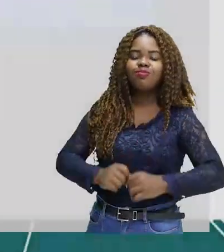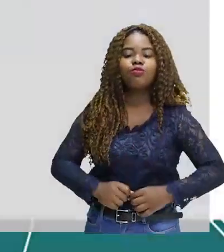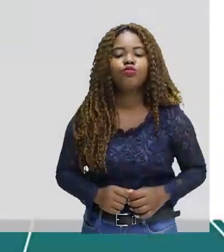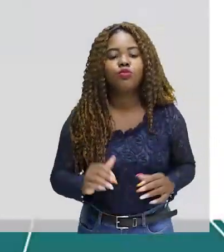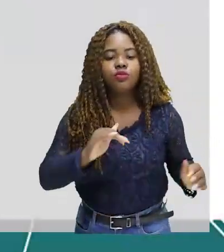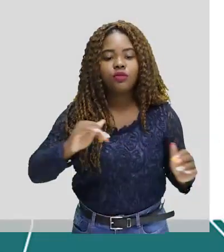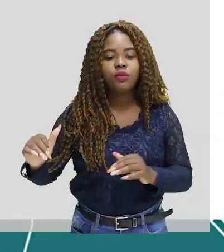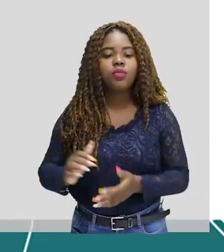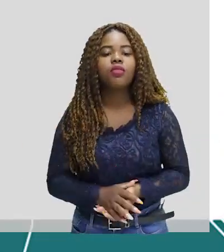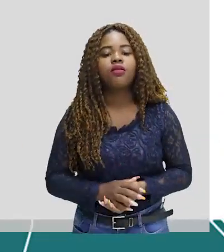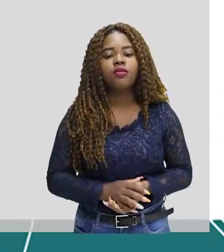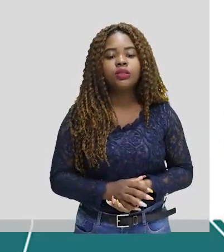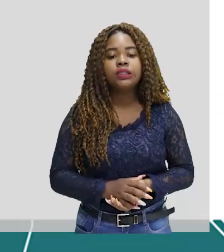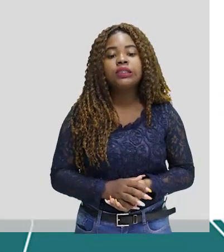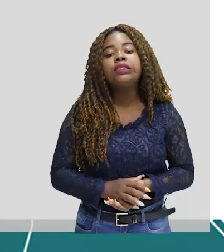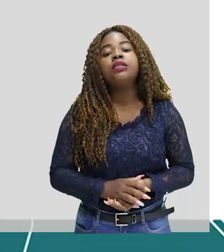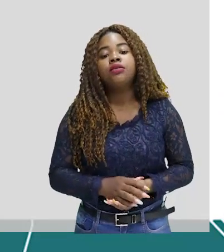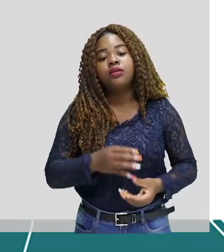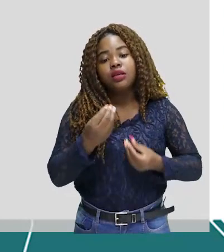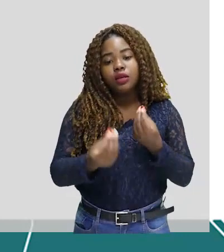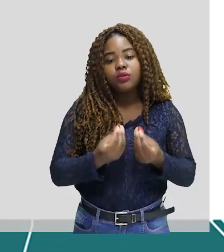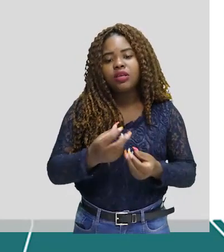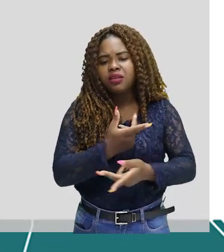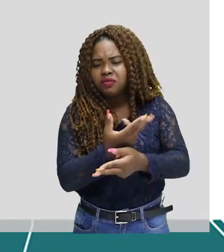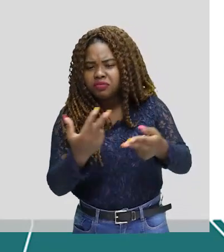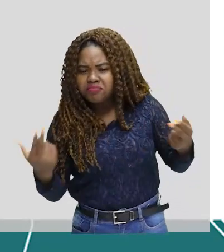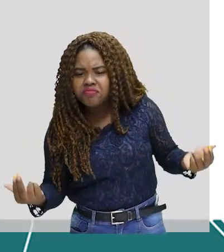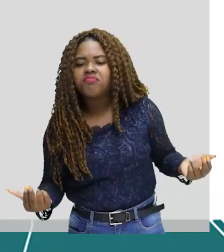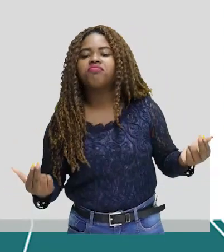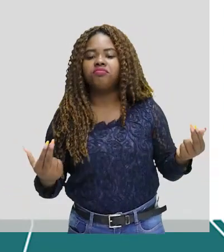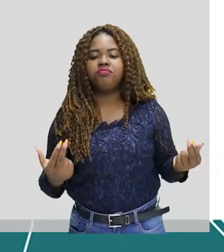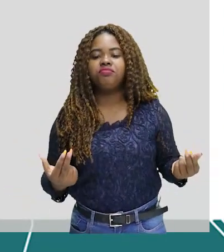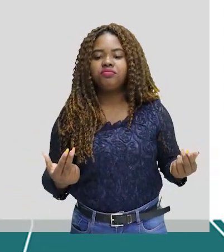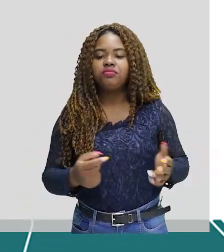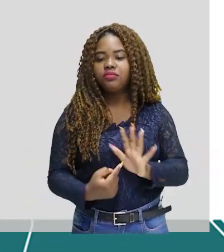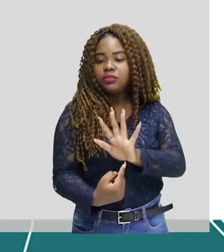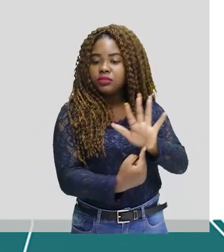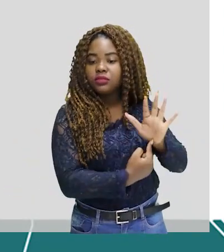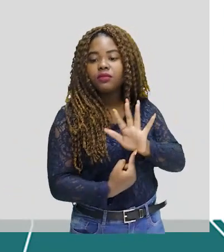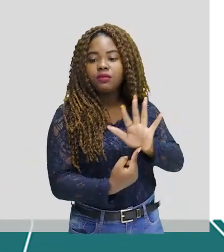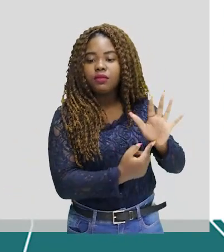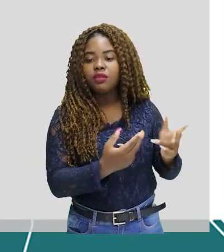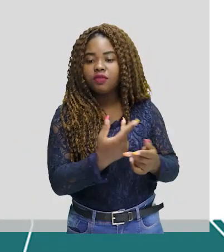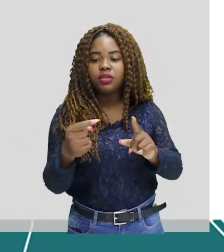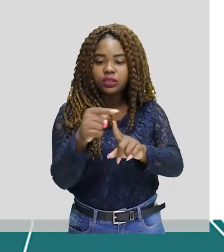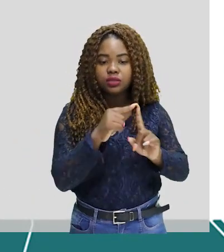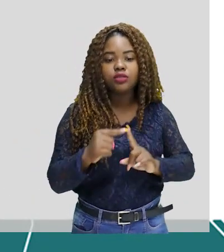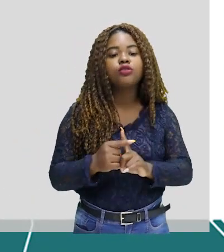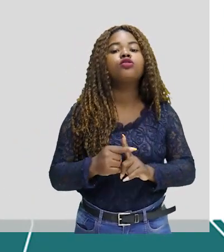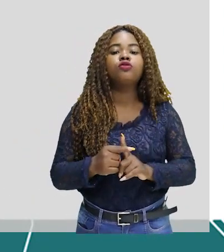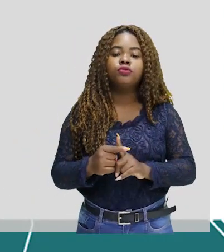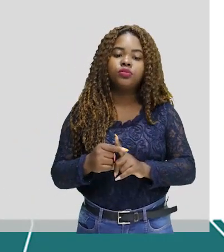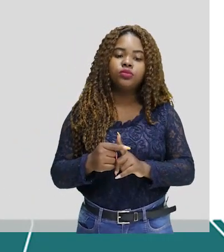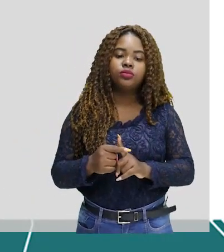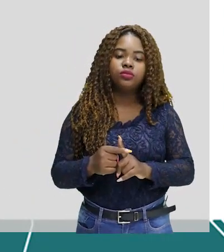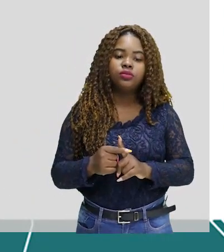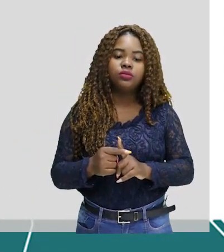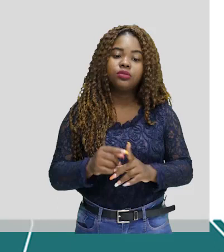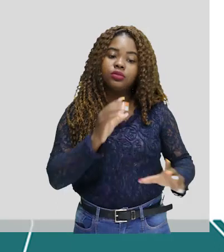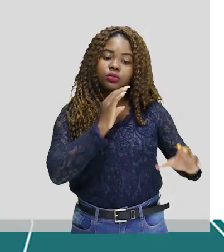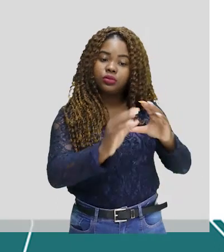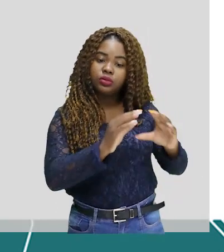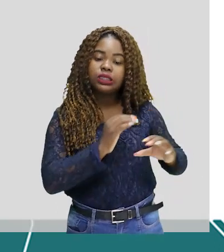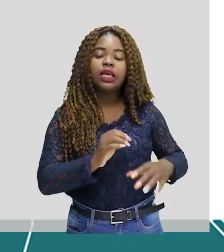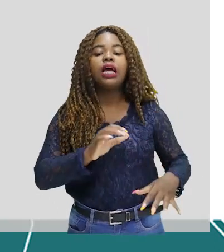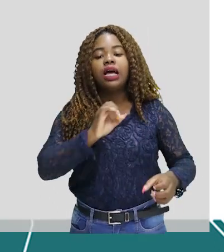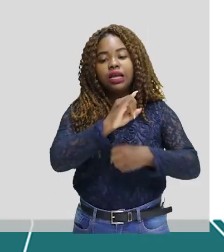A língua é dinâmica e heterogênea e se manifesta de diversas formas de acordo com a situação comunicativa em que se encontra. A